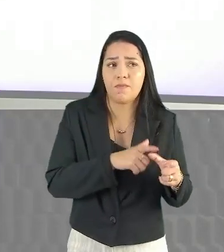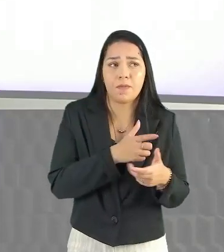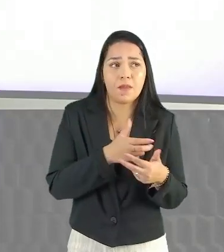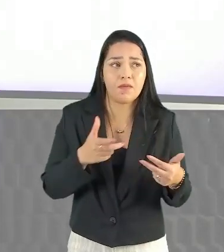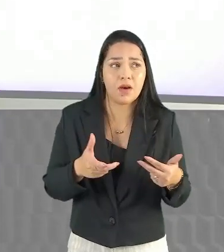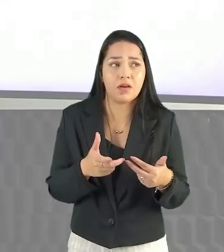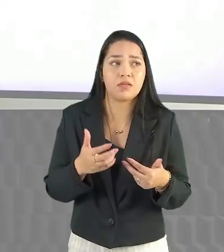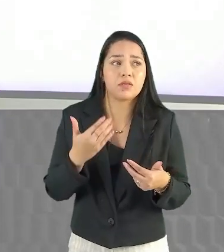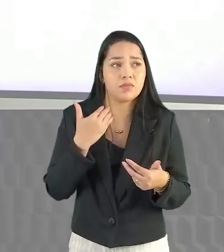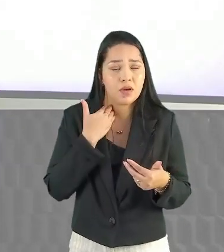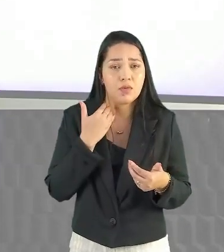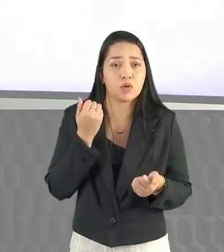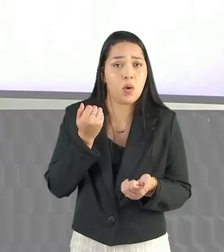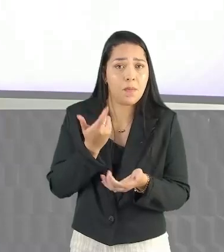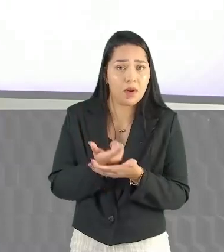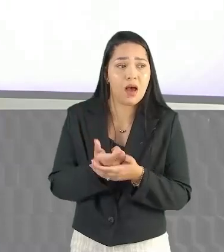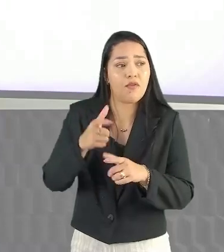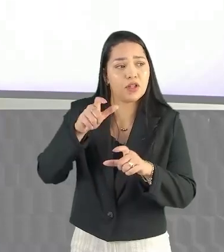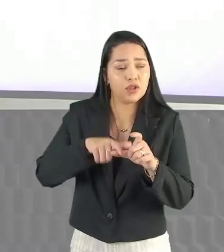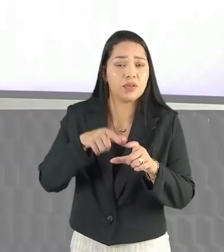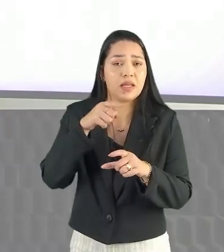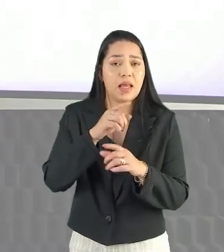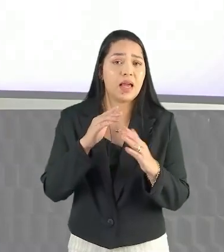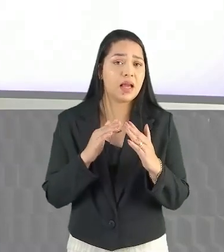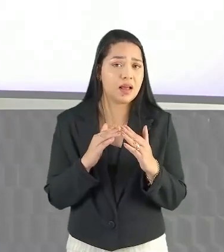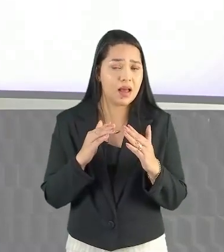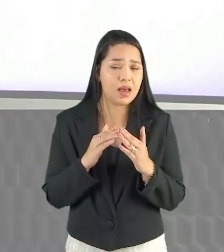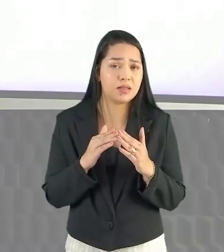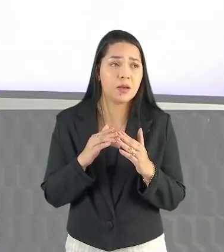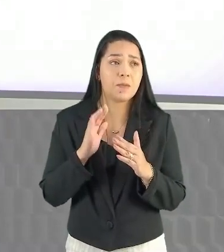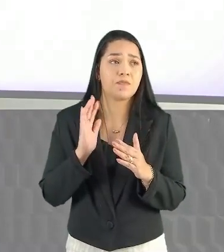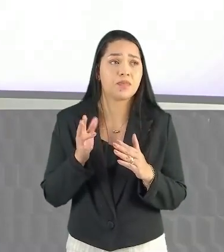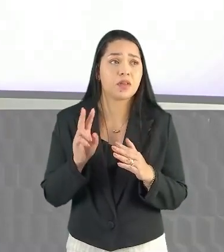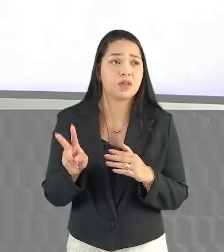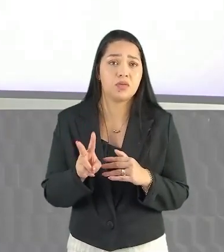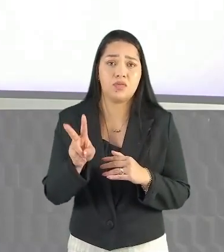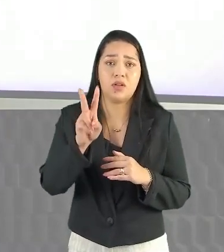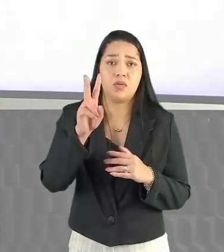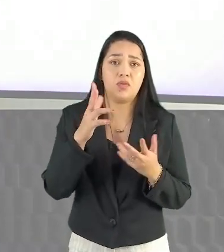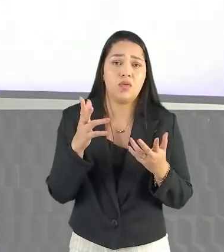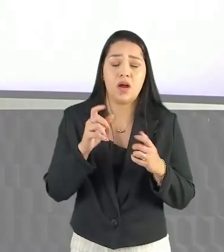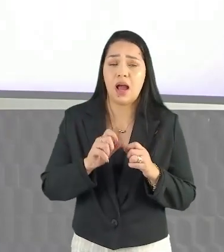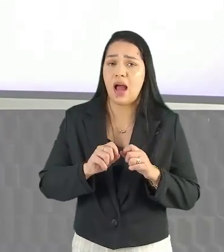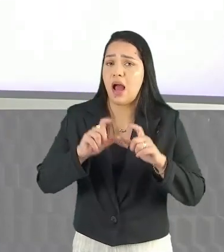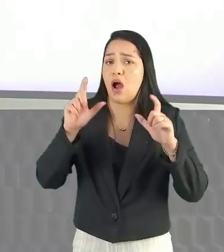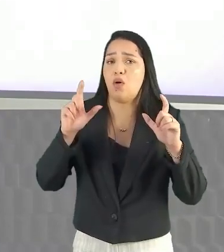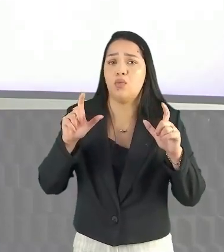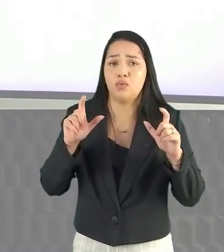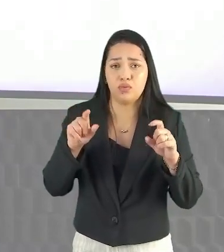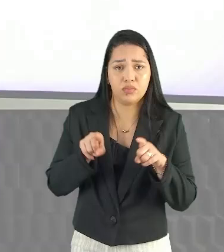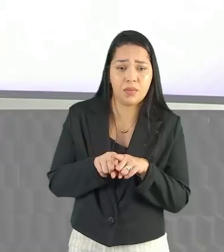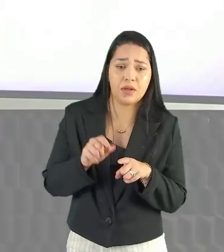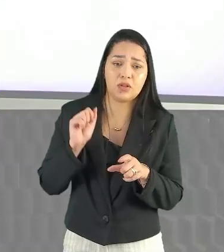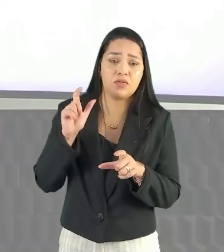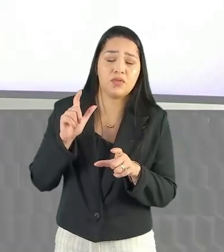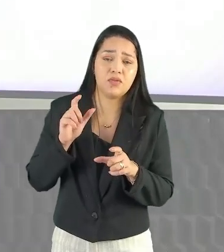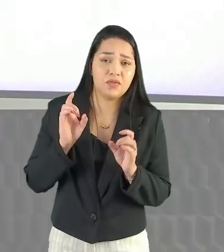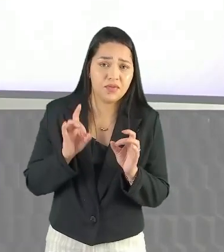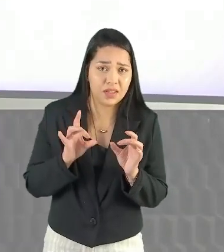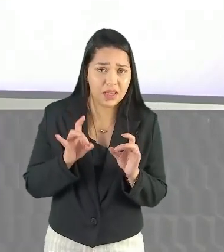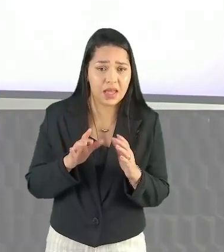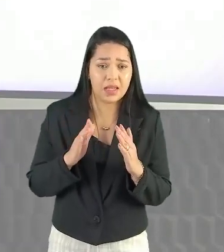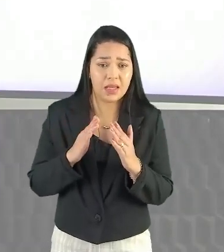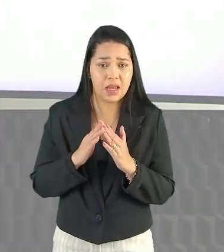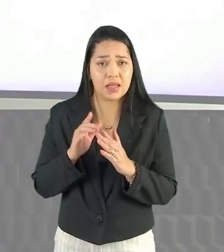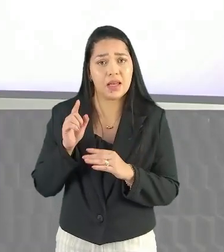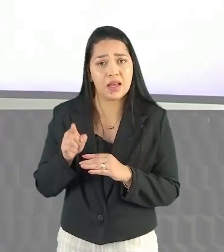vários bancos compravam a dívida daquela casa, e aquela casa já estava num valor muito alto, que nem se vendesse o